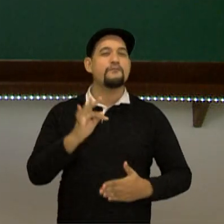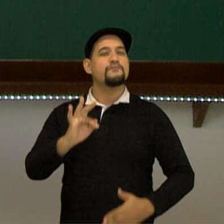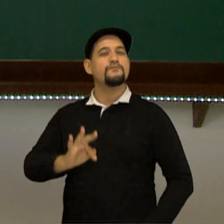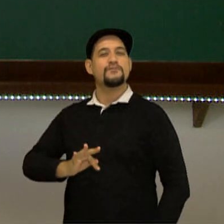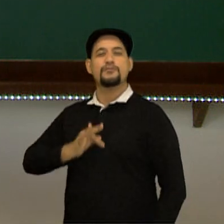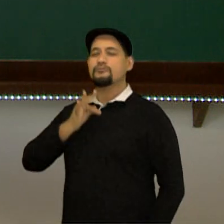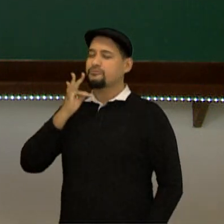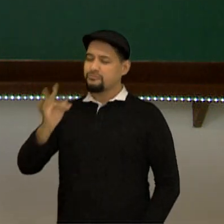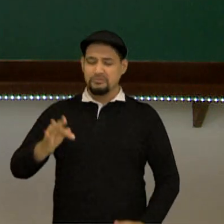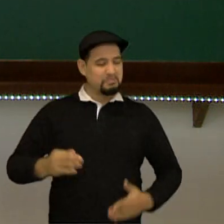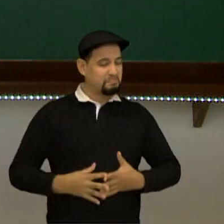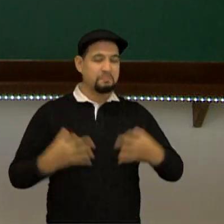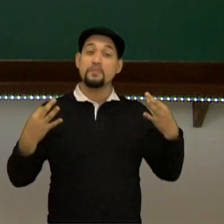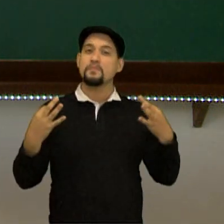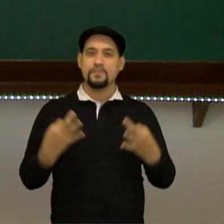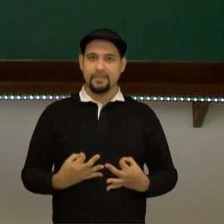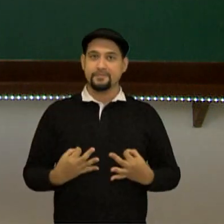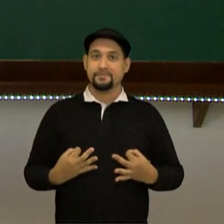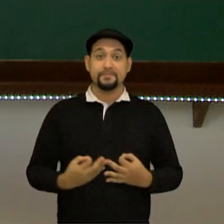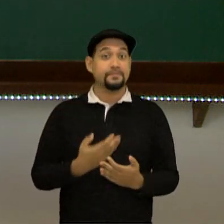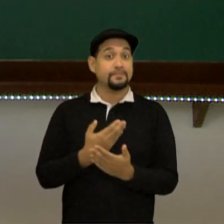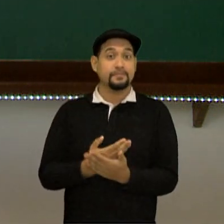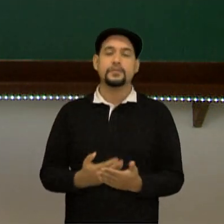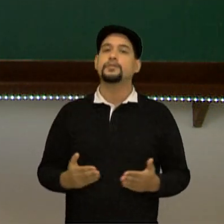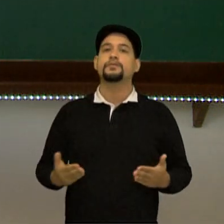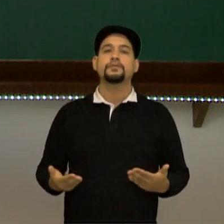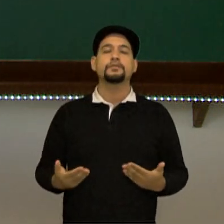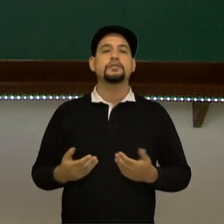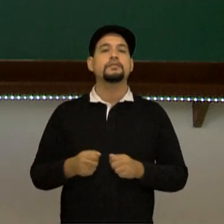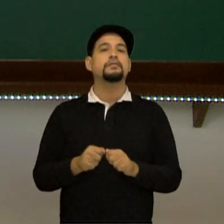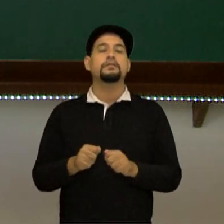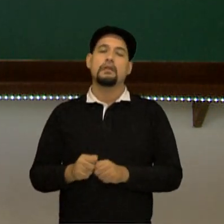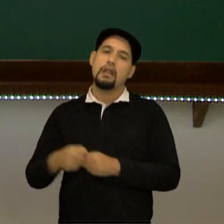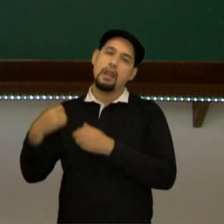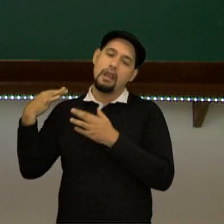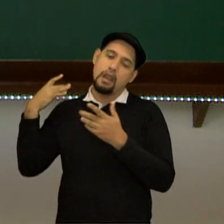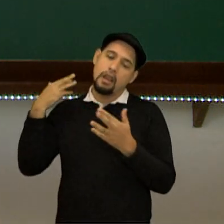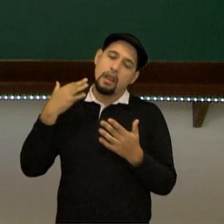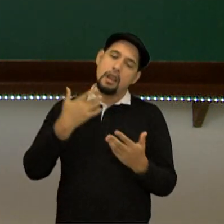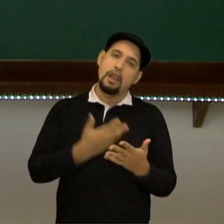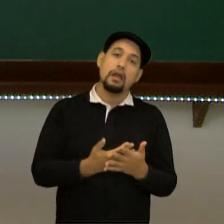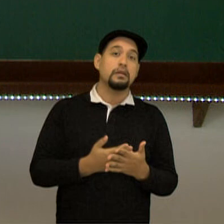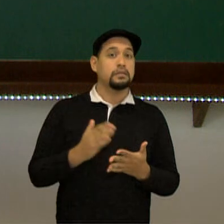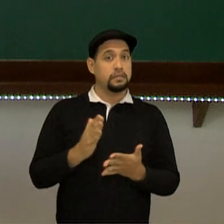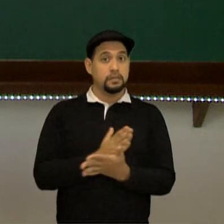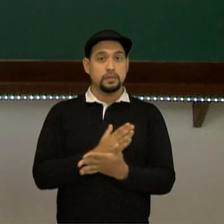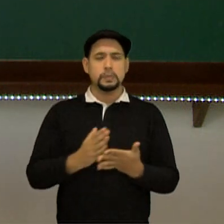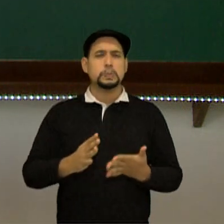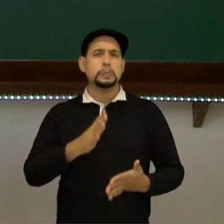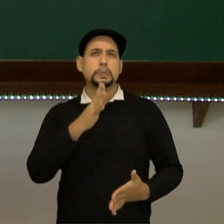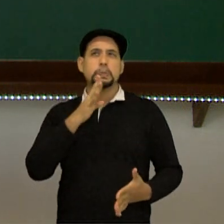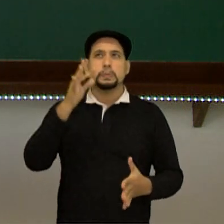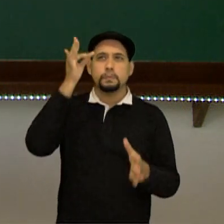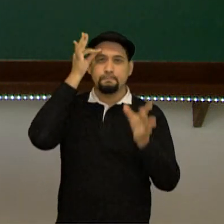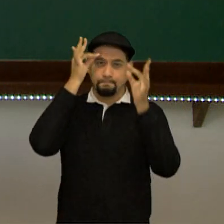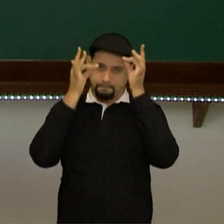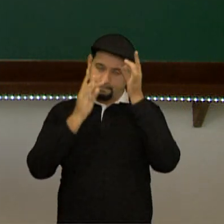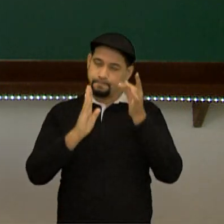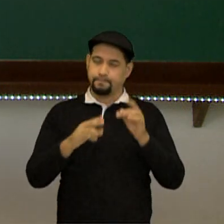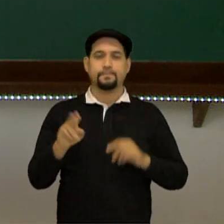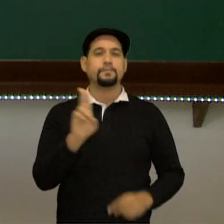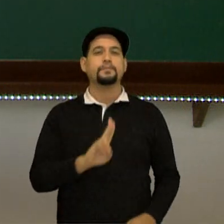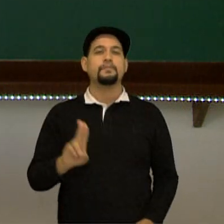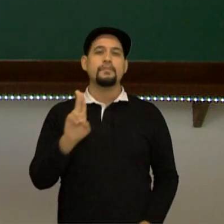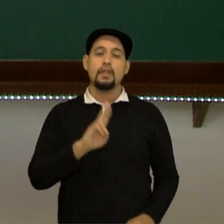história de sucesso. Nesta aula nós vamos retomar alguns conhecimentos trabalhados